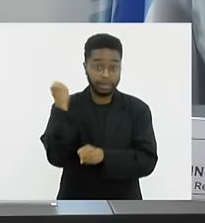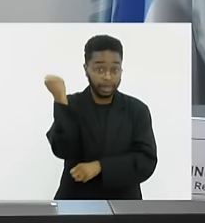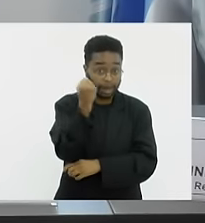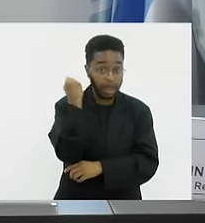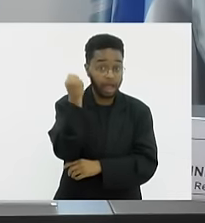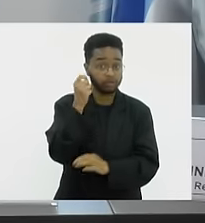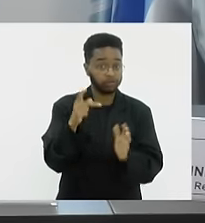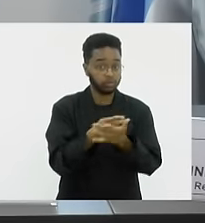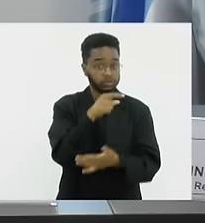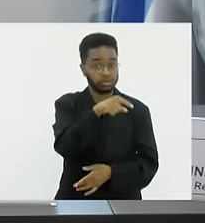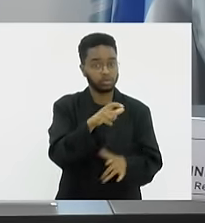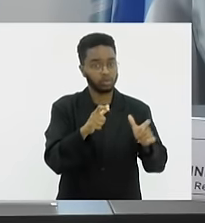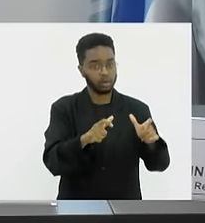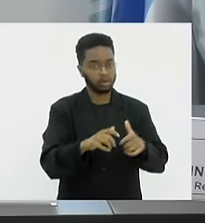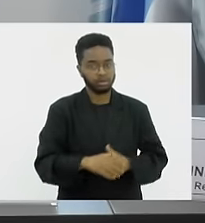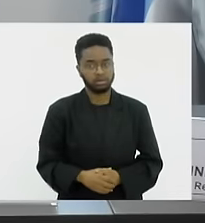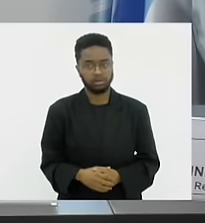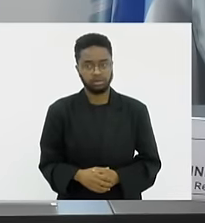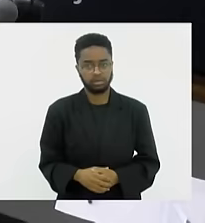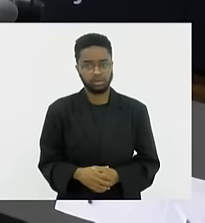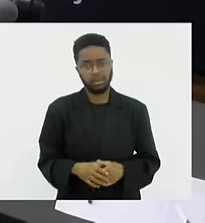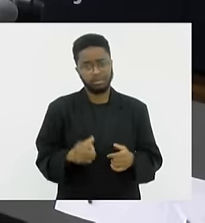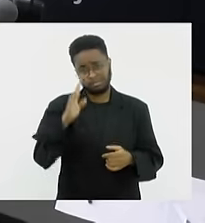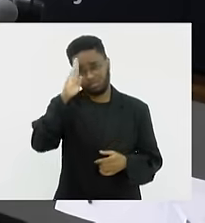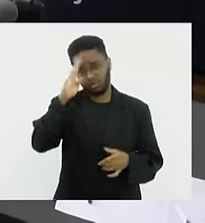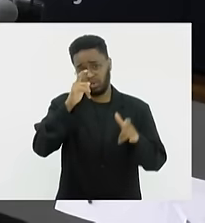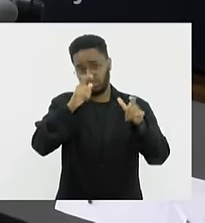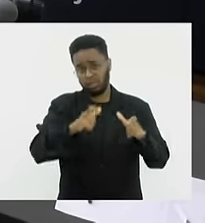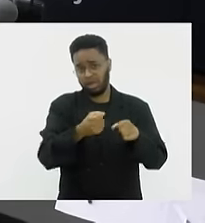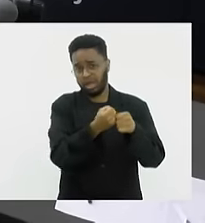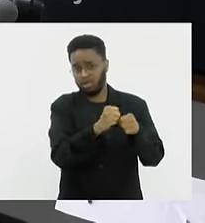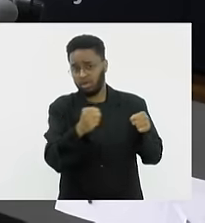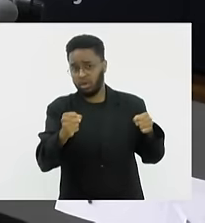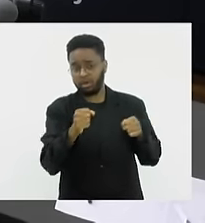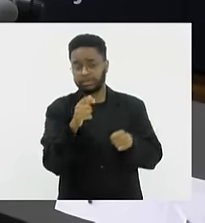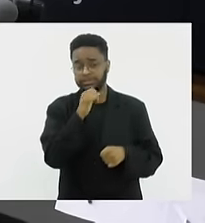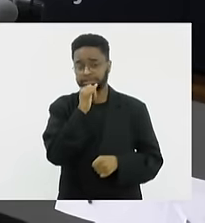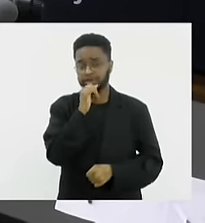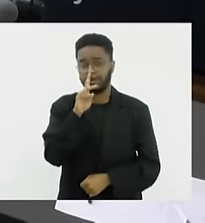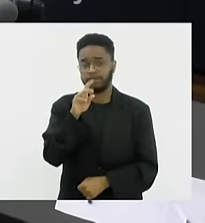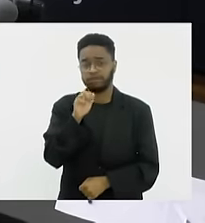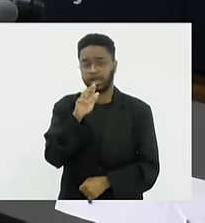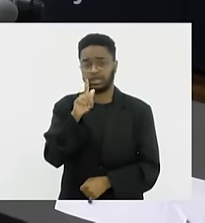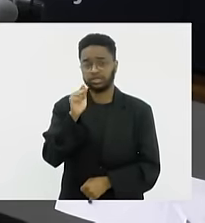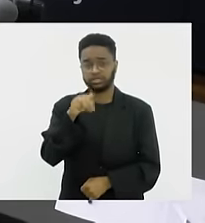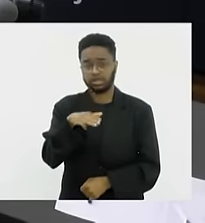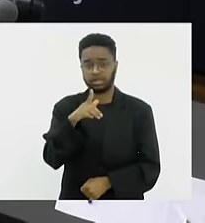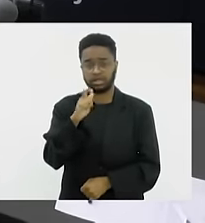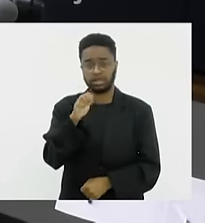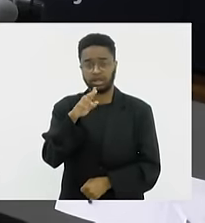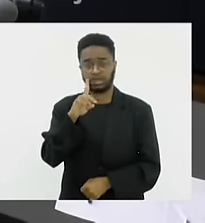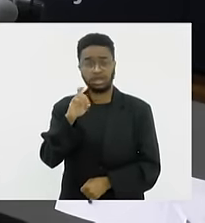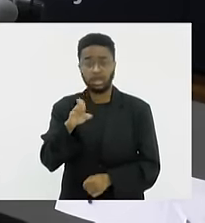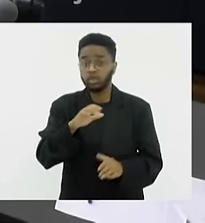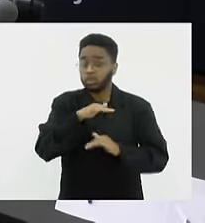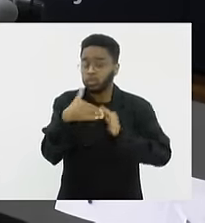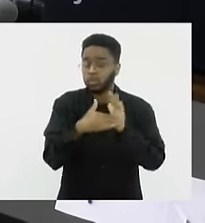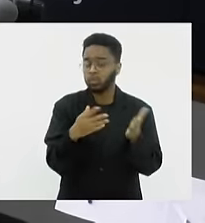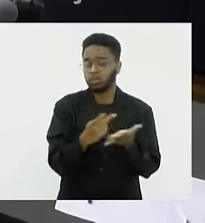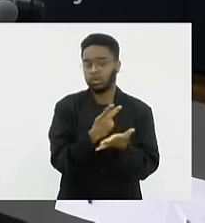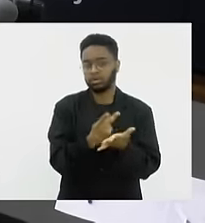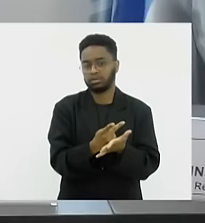gravíssimas que estavam ali. Principalmente no depósito de Vargem Grande. Gravíssima. Em Vargem Grande, por exemplo, é um absurdo. Tava tudo em desconforme. Tudo em